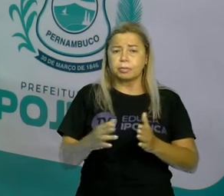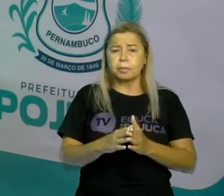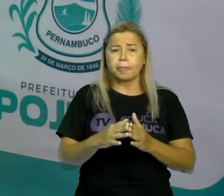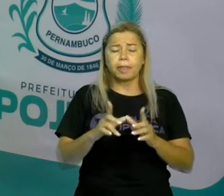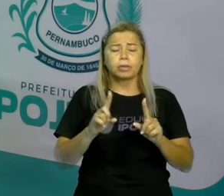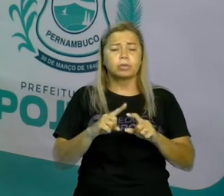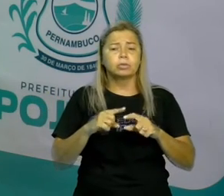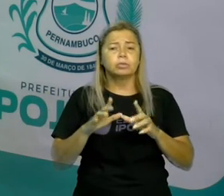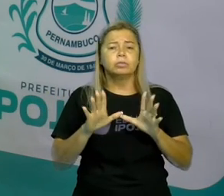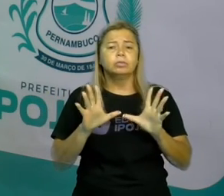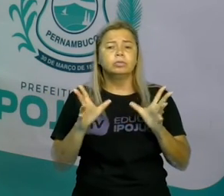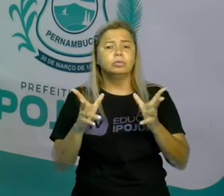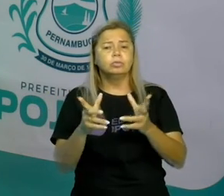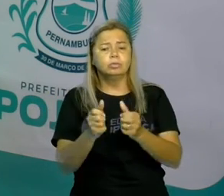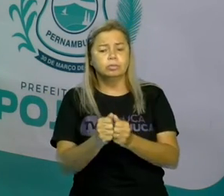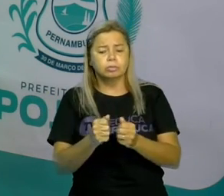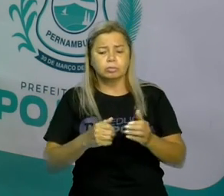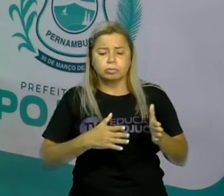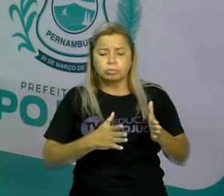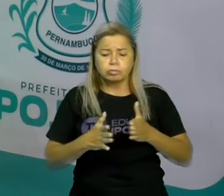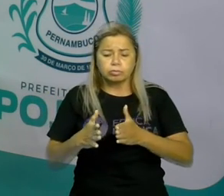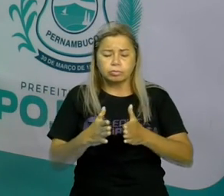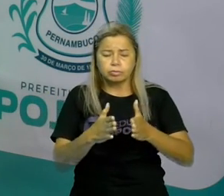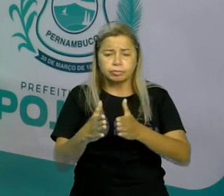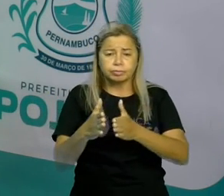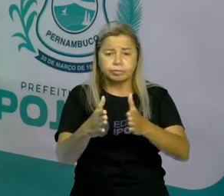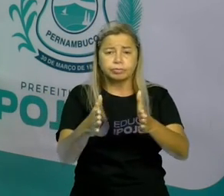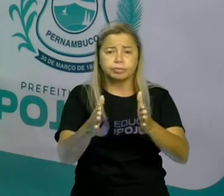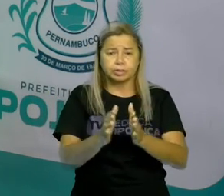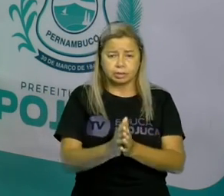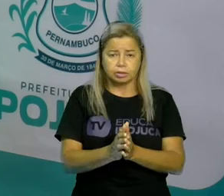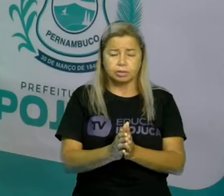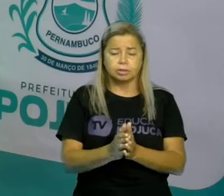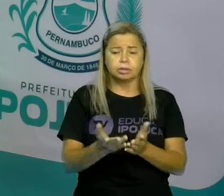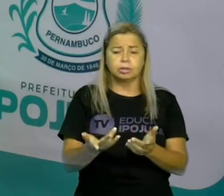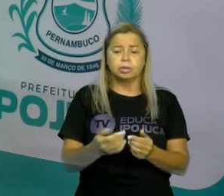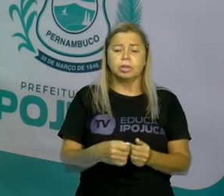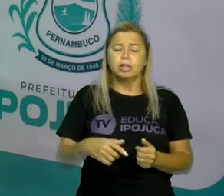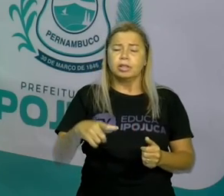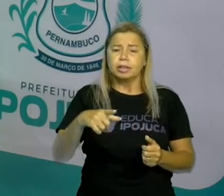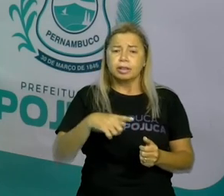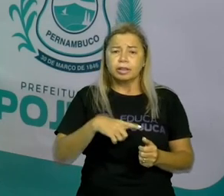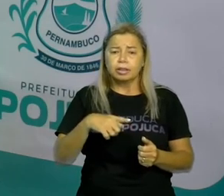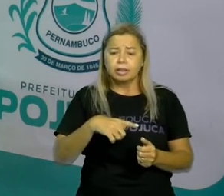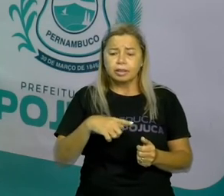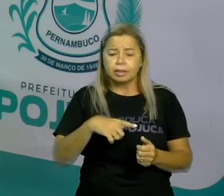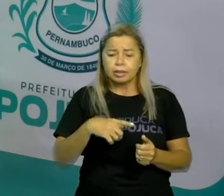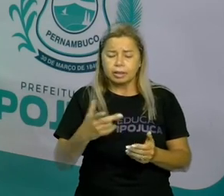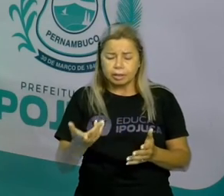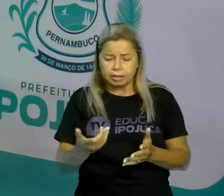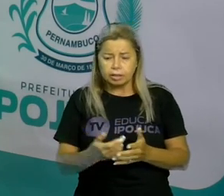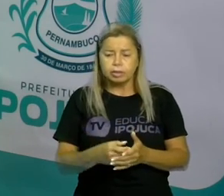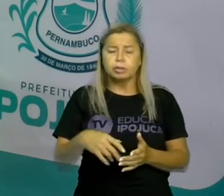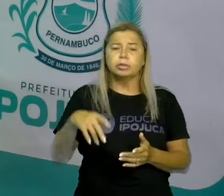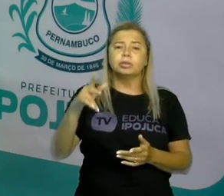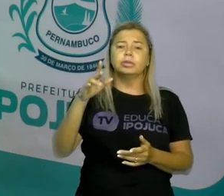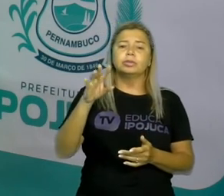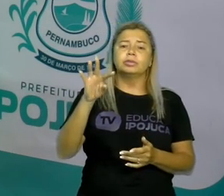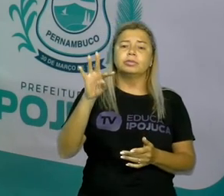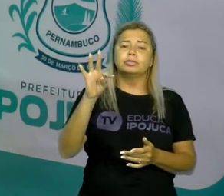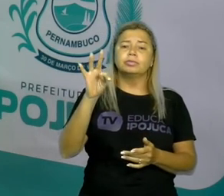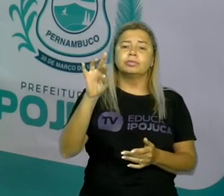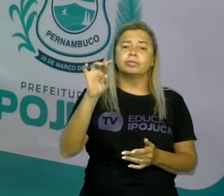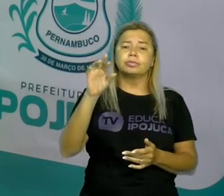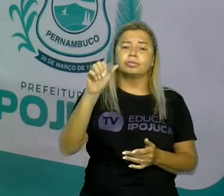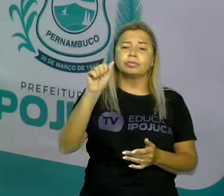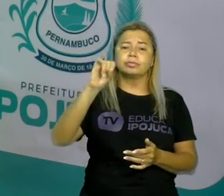todo o caminho, todo o percurso, todo o caminho na qual a gente traça, né, de um lugar para outro, é